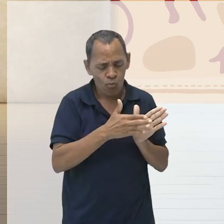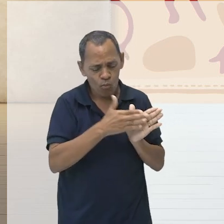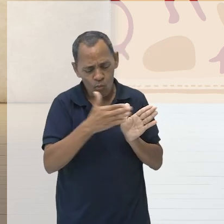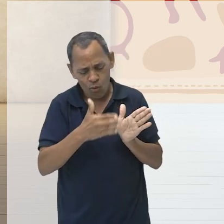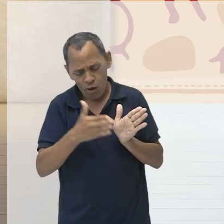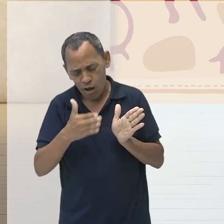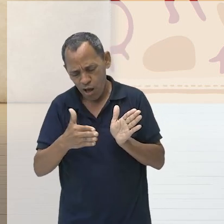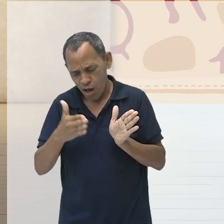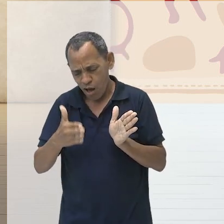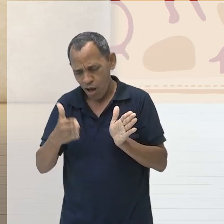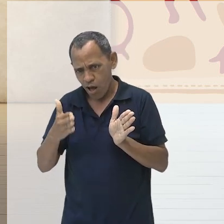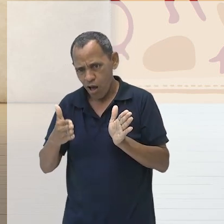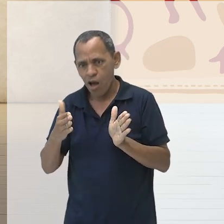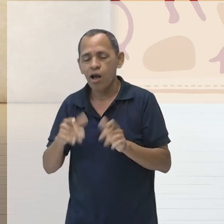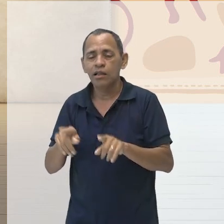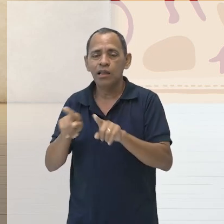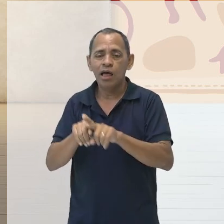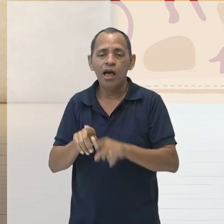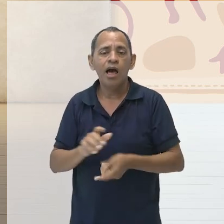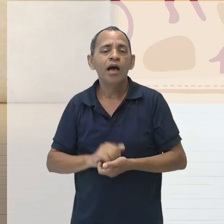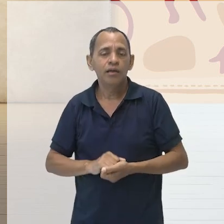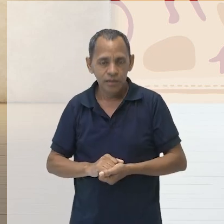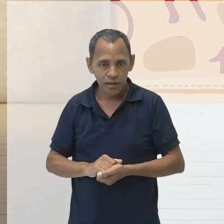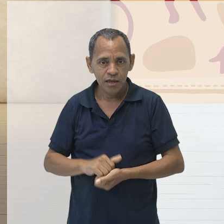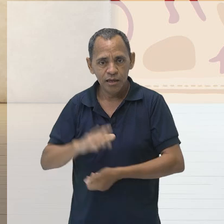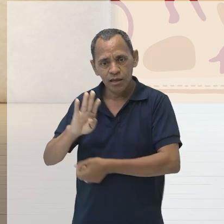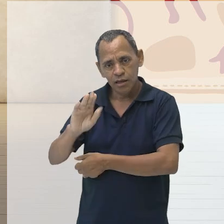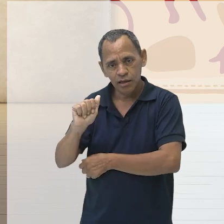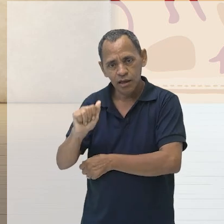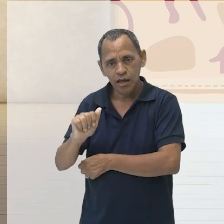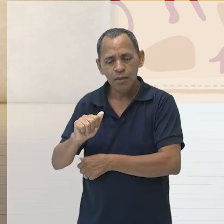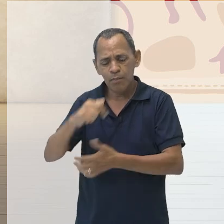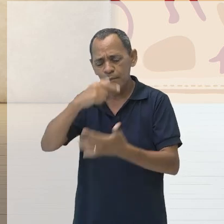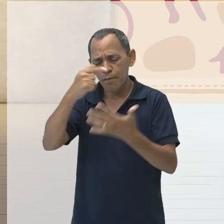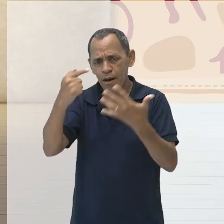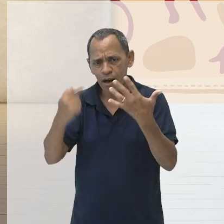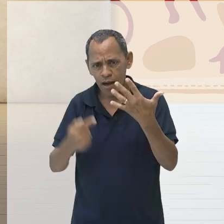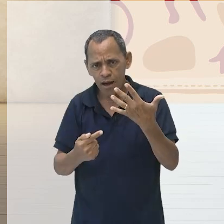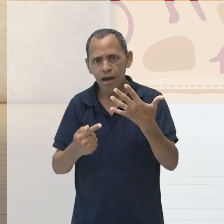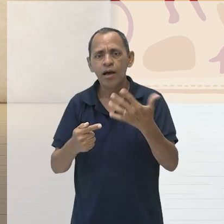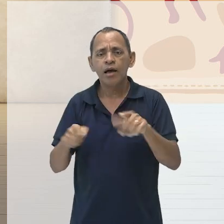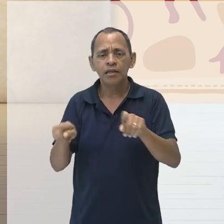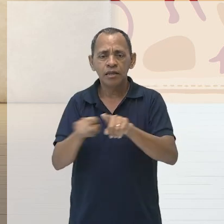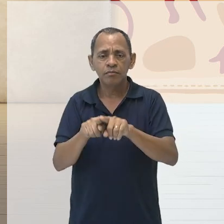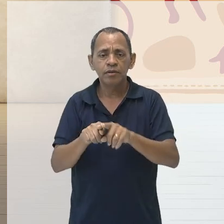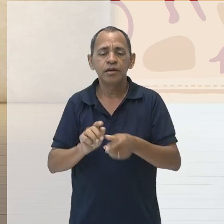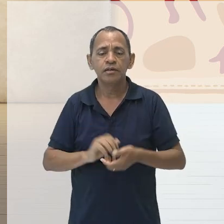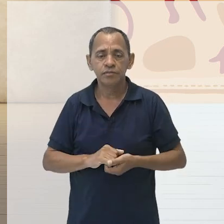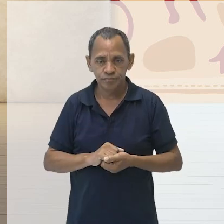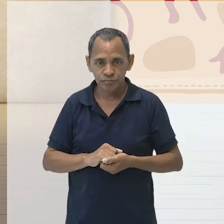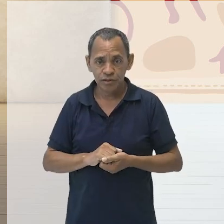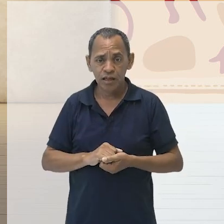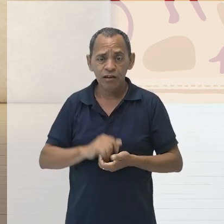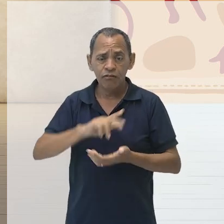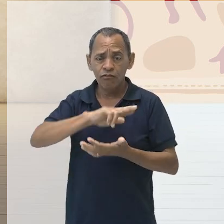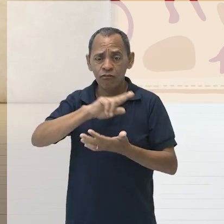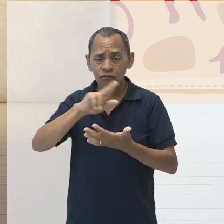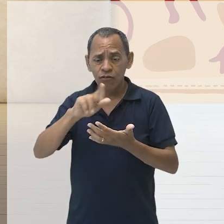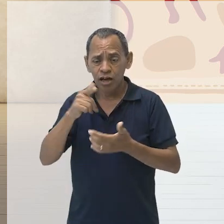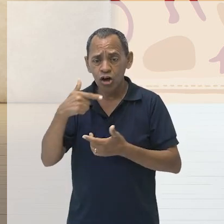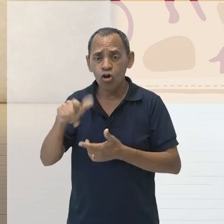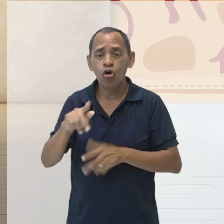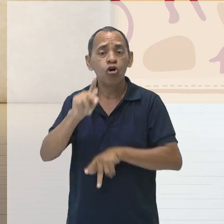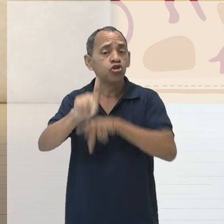como a civilização babilônica, egípcia, japonesa, chinesa, entre várias outras, tá bom? Então,